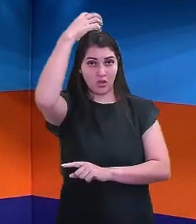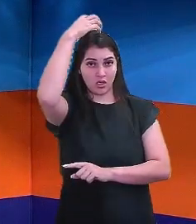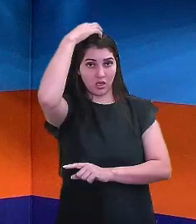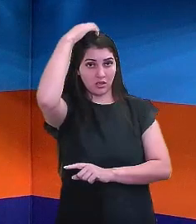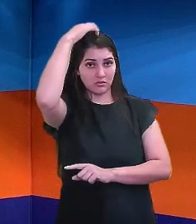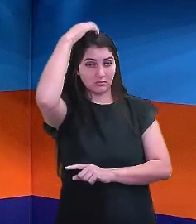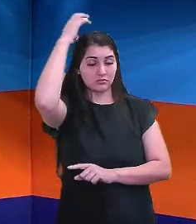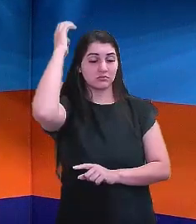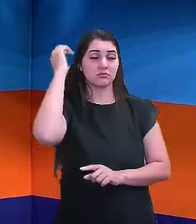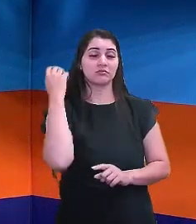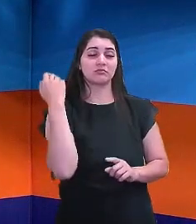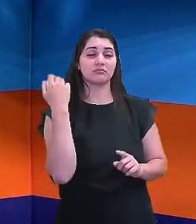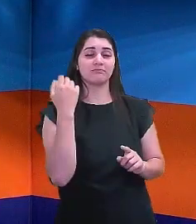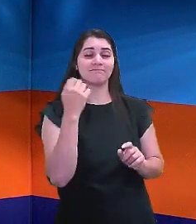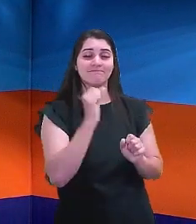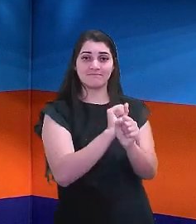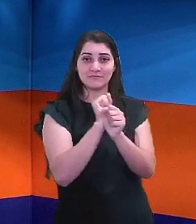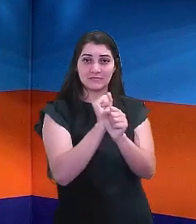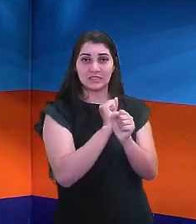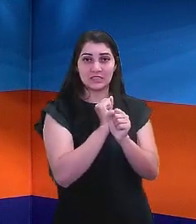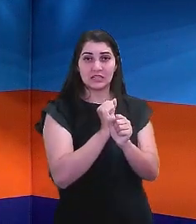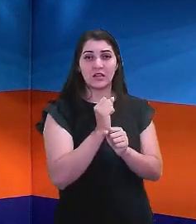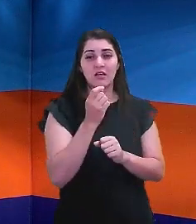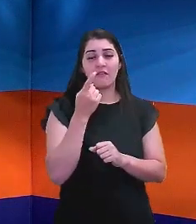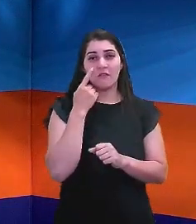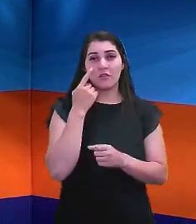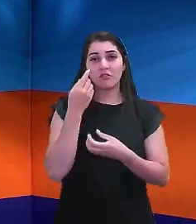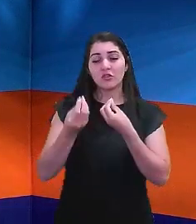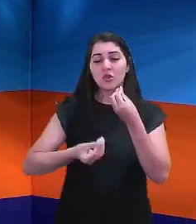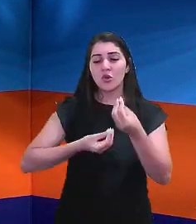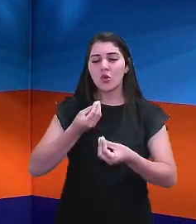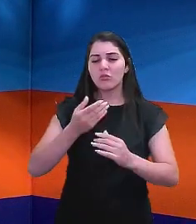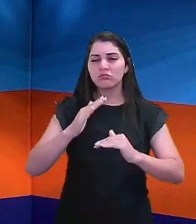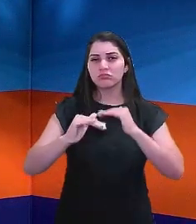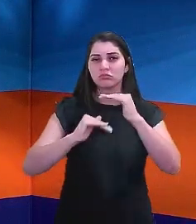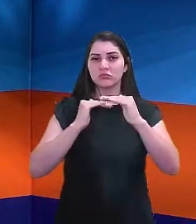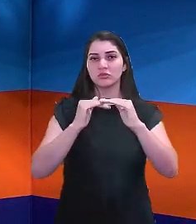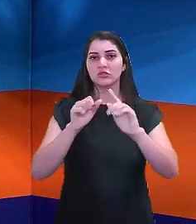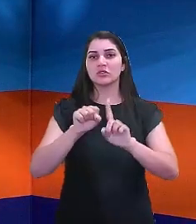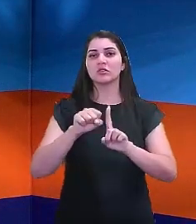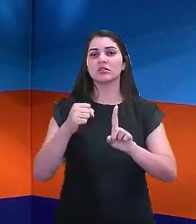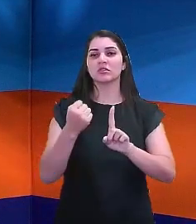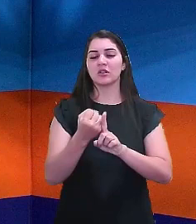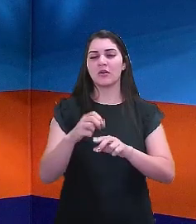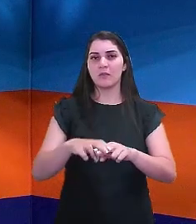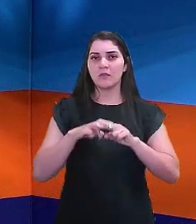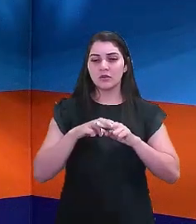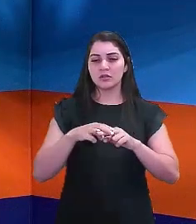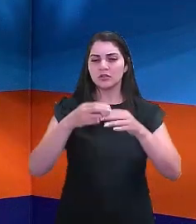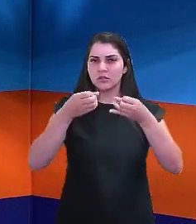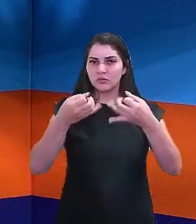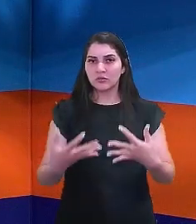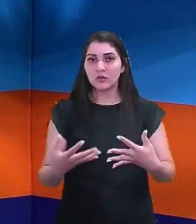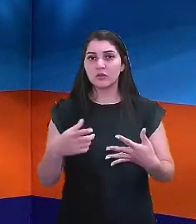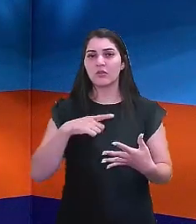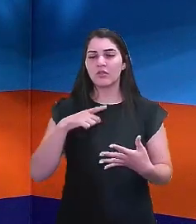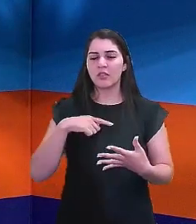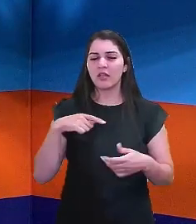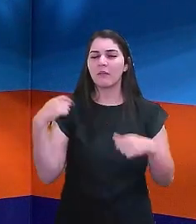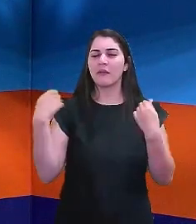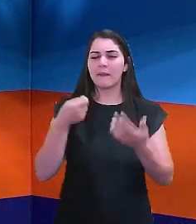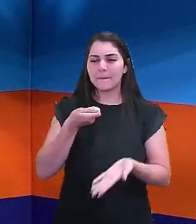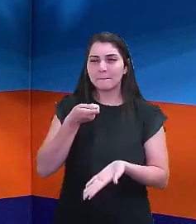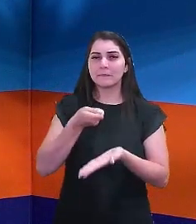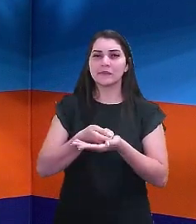escravizado. Vejamos como foi construída a nossa sociedade. Por isso que eu sempre digo, a gente tem uma dívida muito grande com a África.